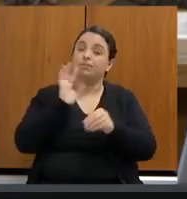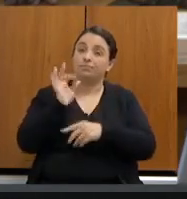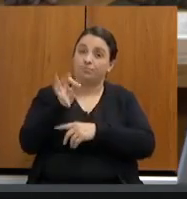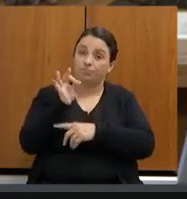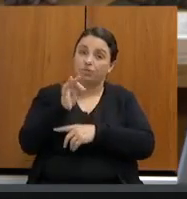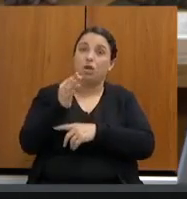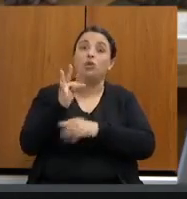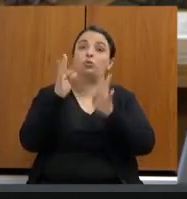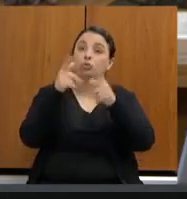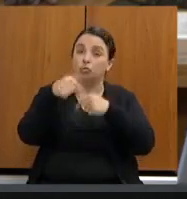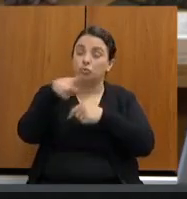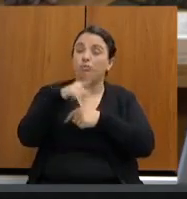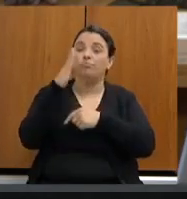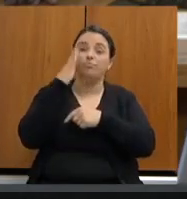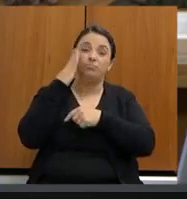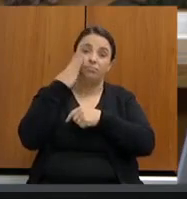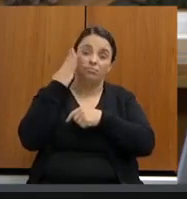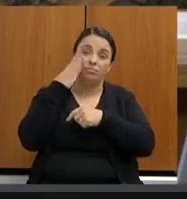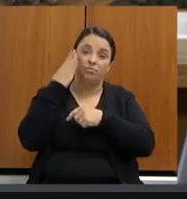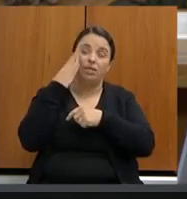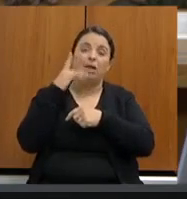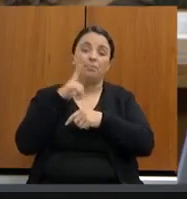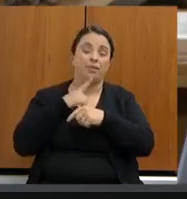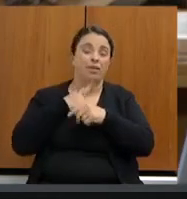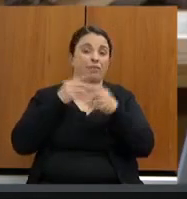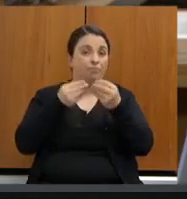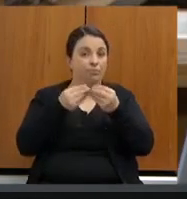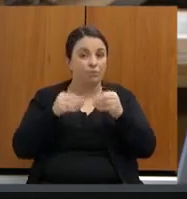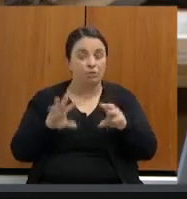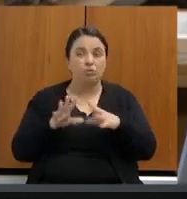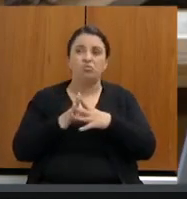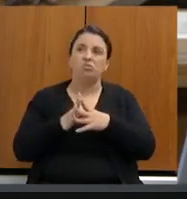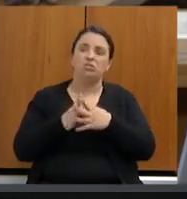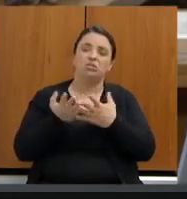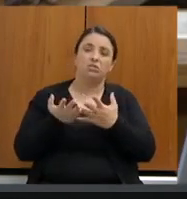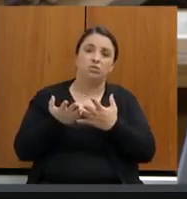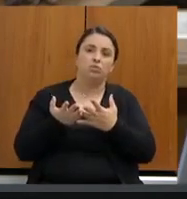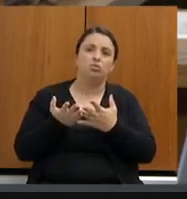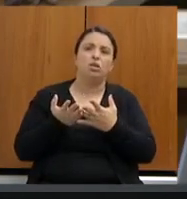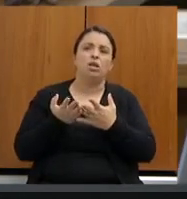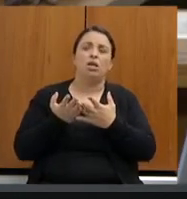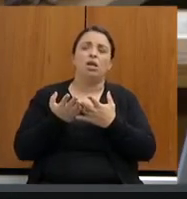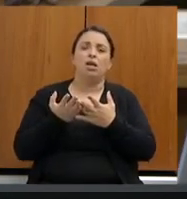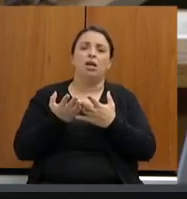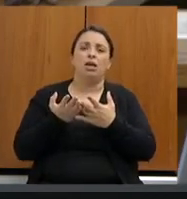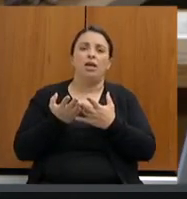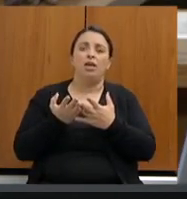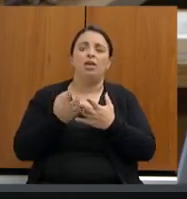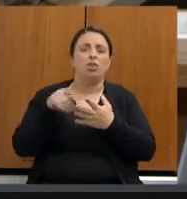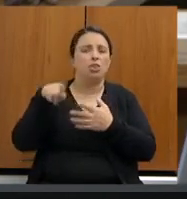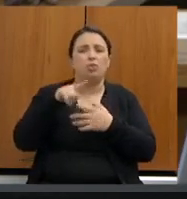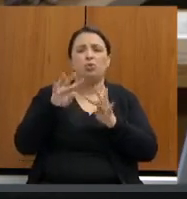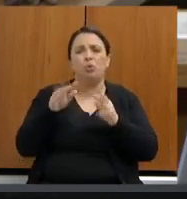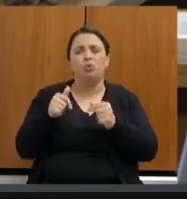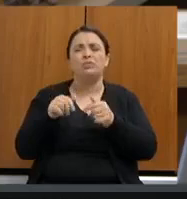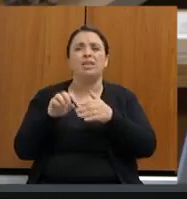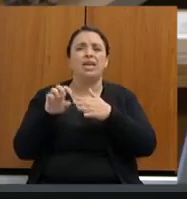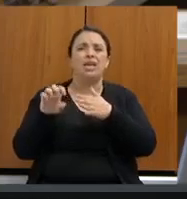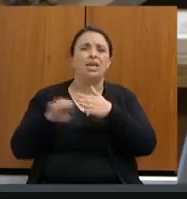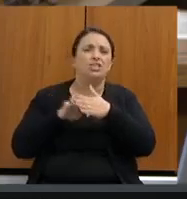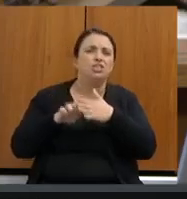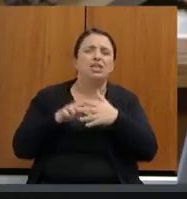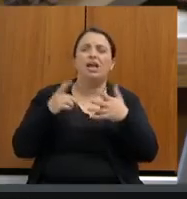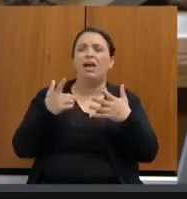levado muito a sério junto ao governo junto às entidades de classe e a junto aos parlamentares e